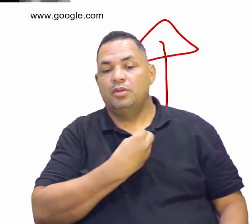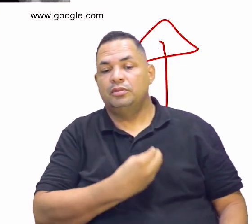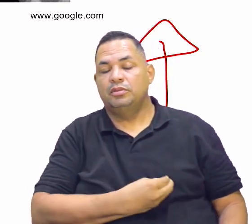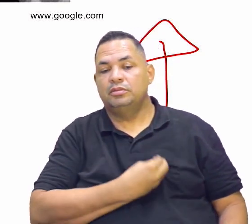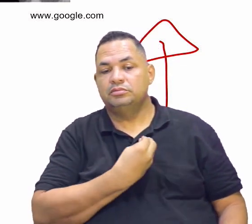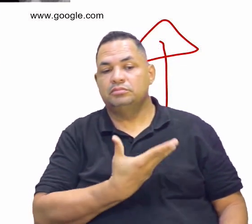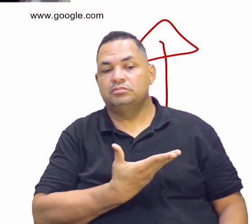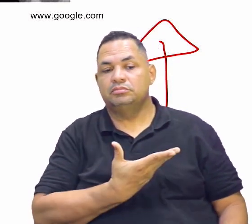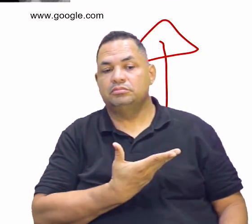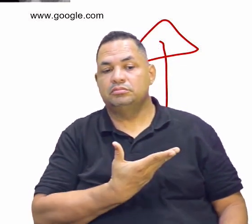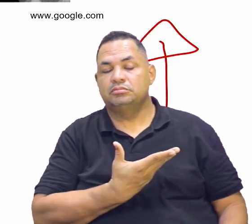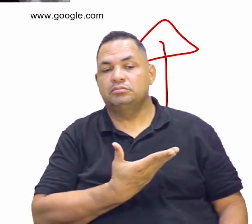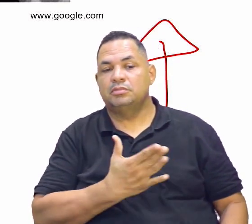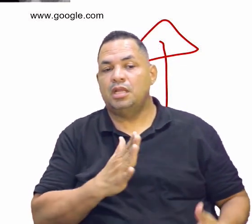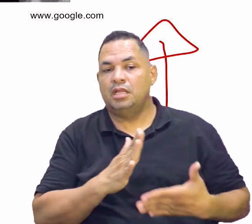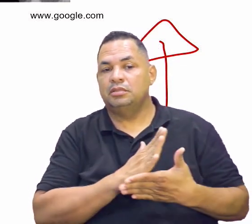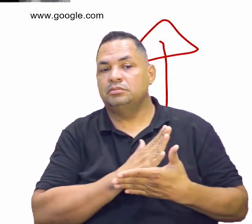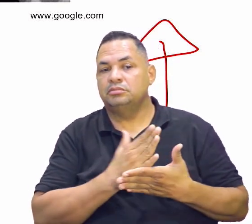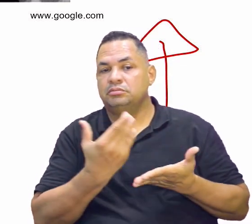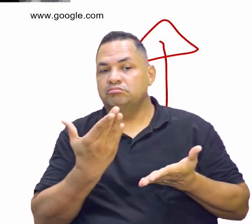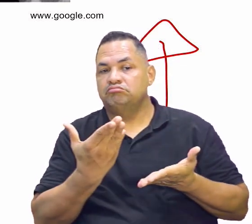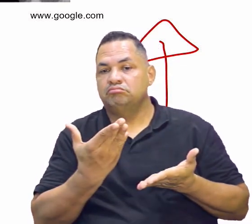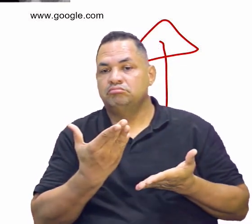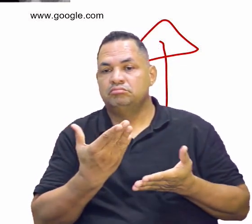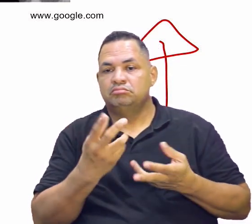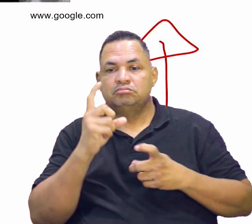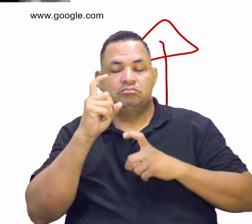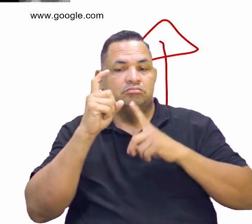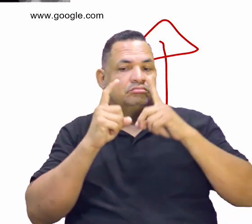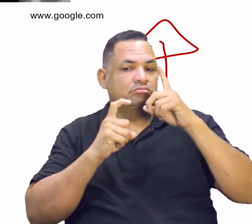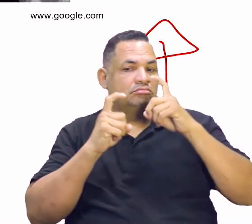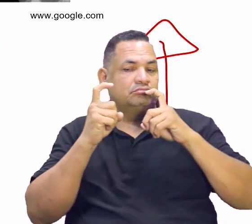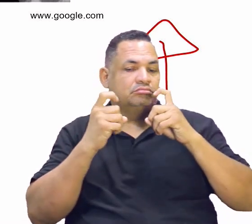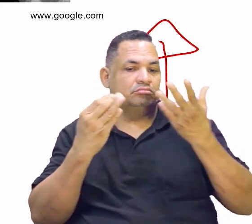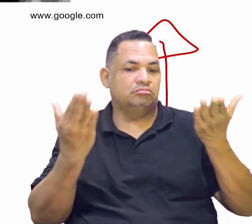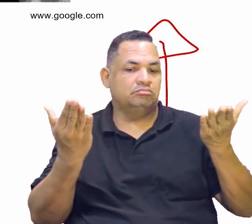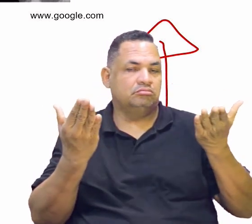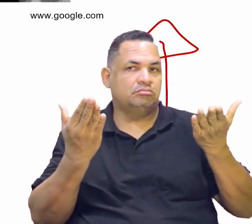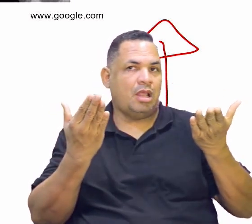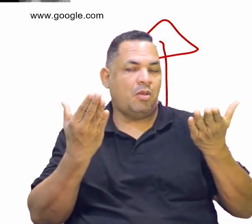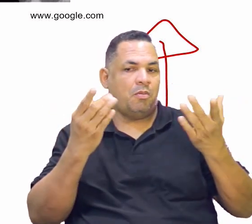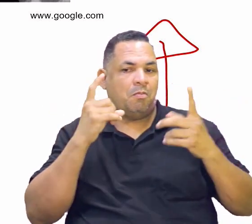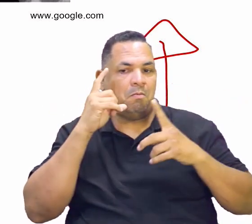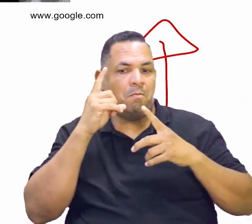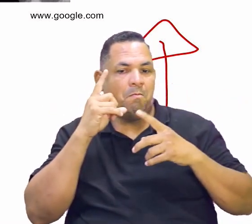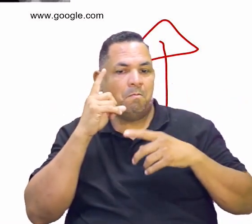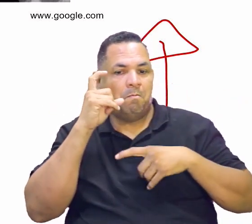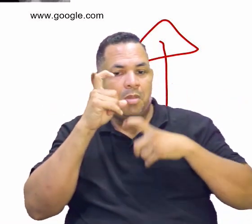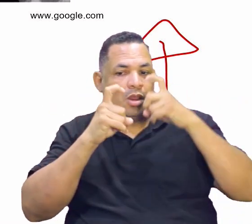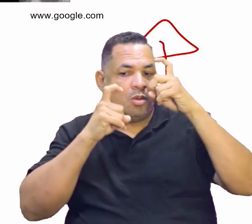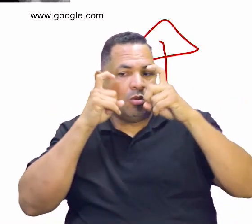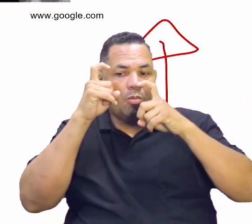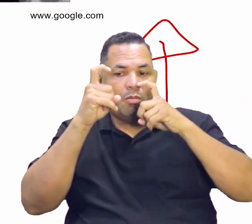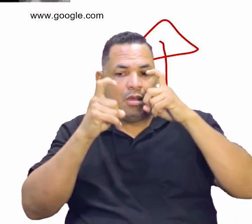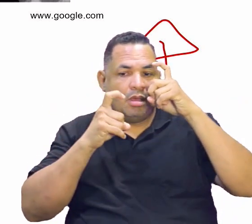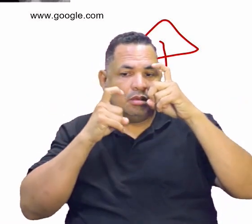Por exemplo, às vezes você corre tanto contra o tempo, você se preocupa tanto com determinadas situações, vale a